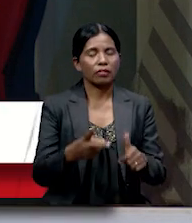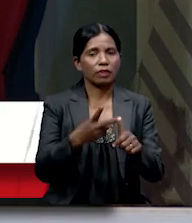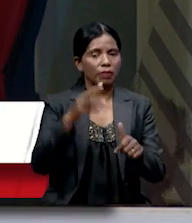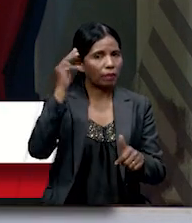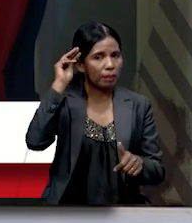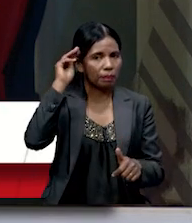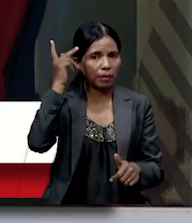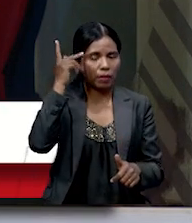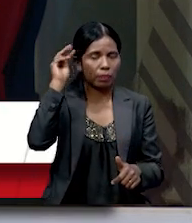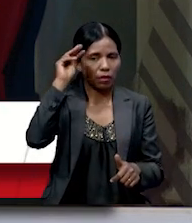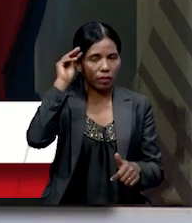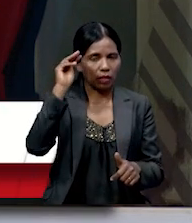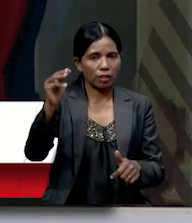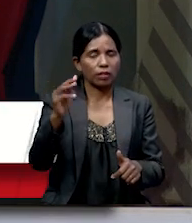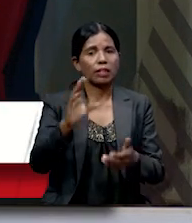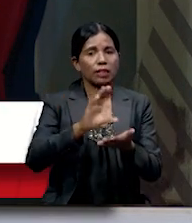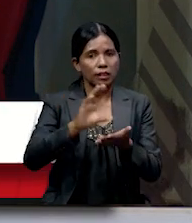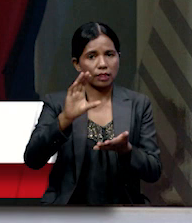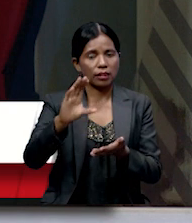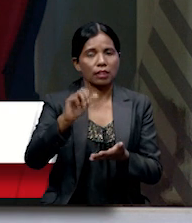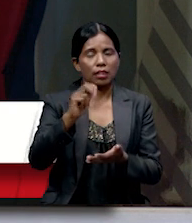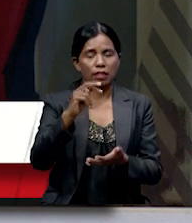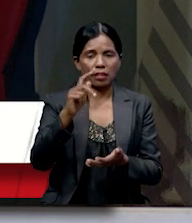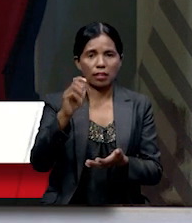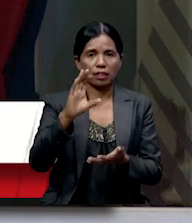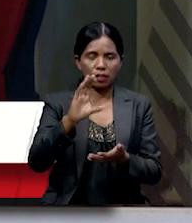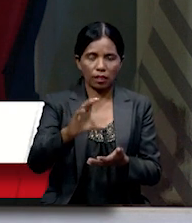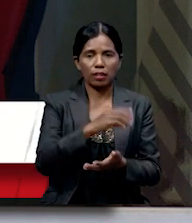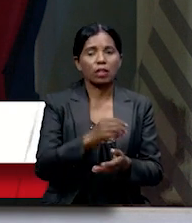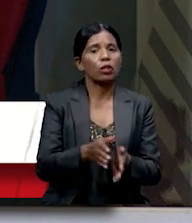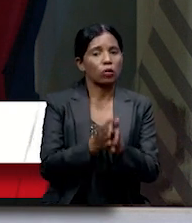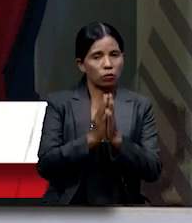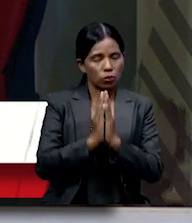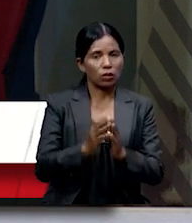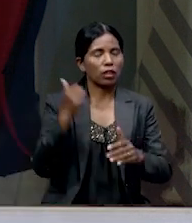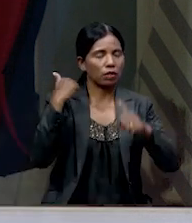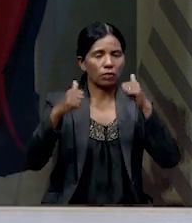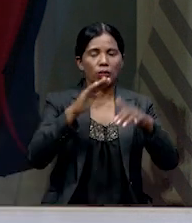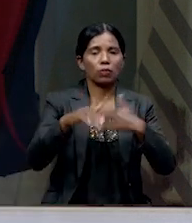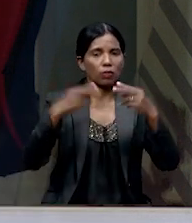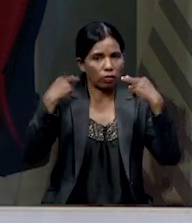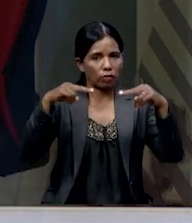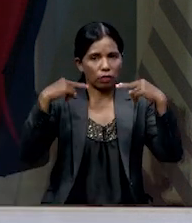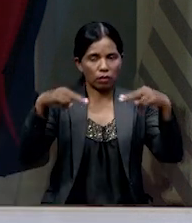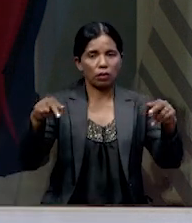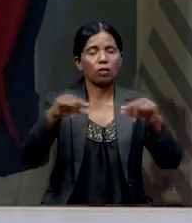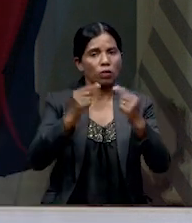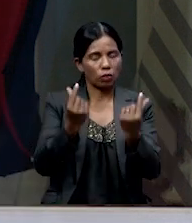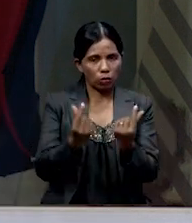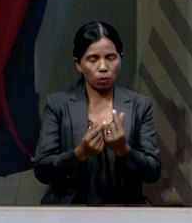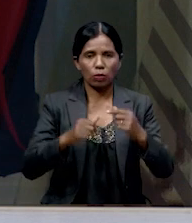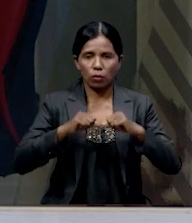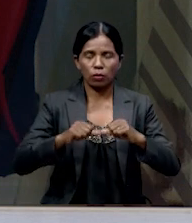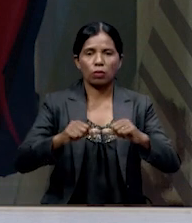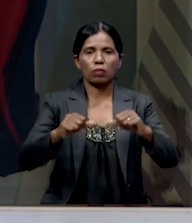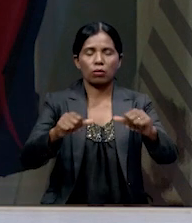Vice-Primeiro-Ministro Santa Sé, Arcebispo Edgar Penha para aprecia no huso a tua atividade coral no Vocal Group continua a